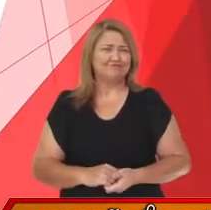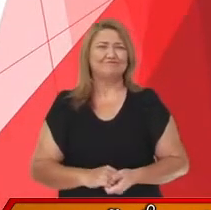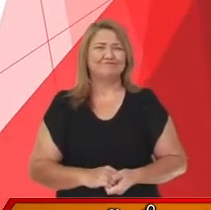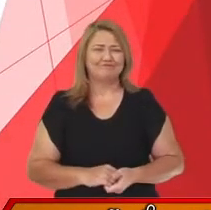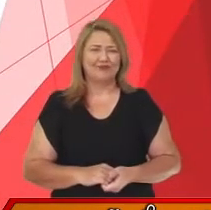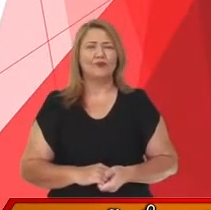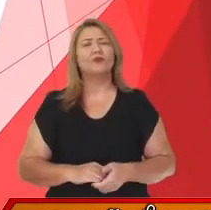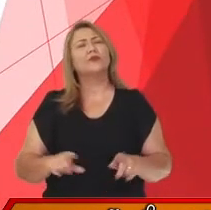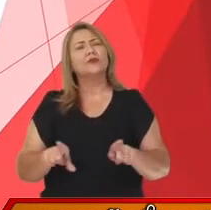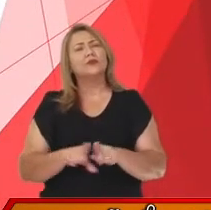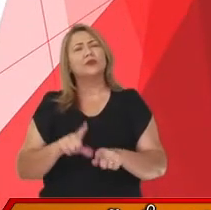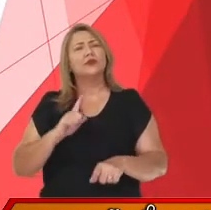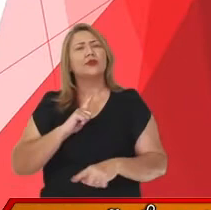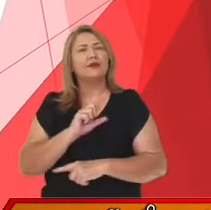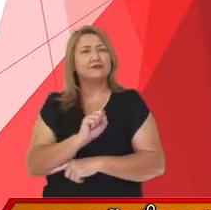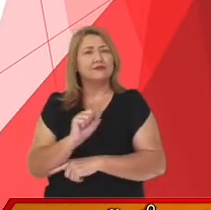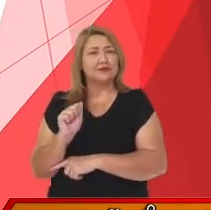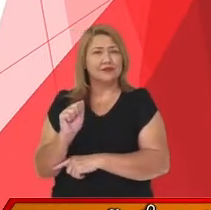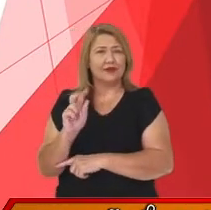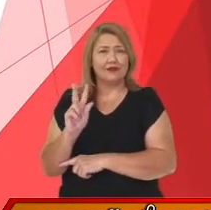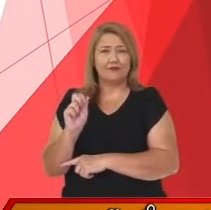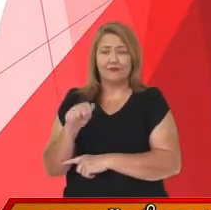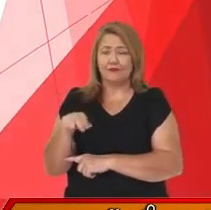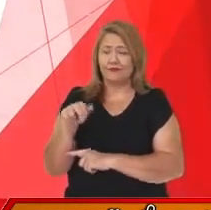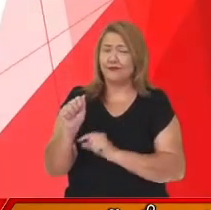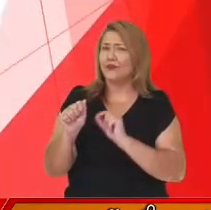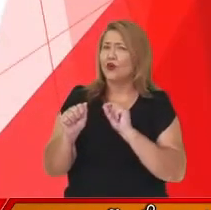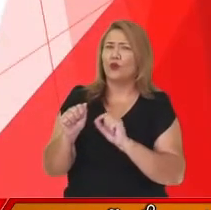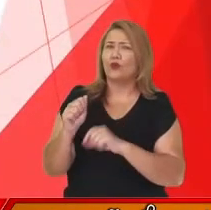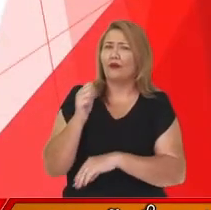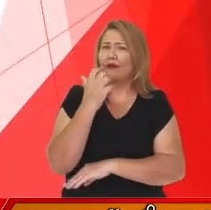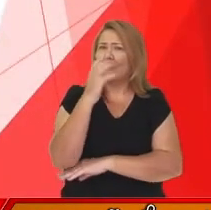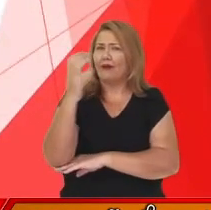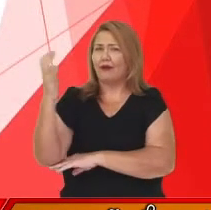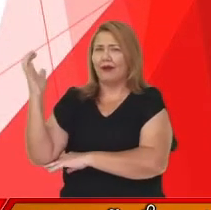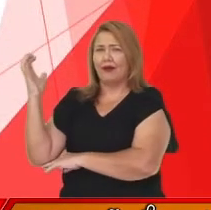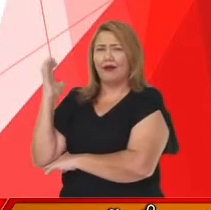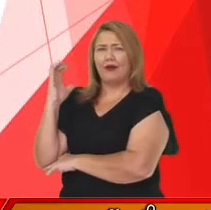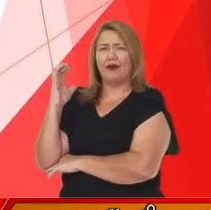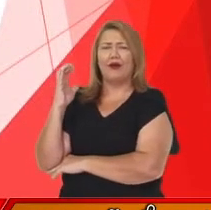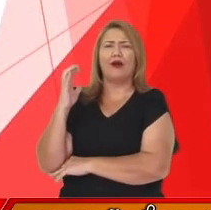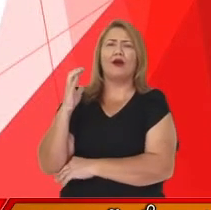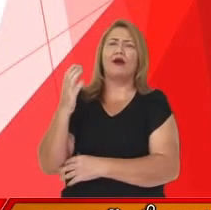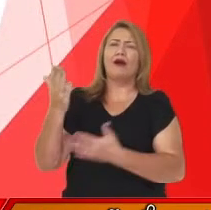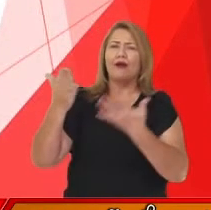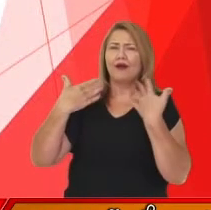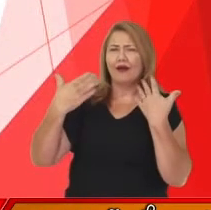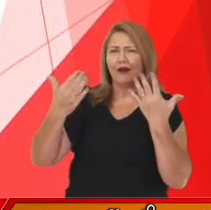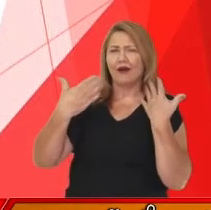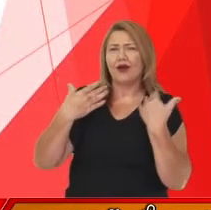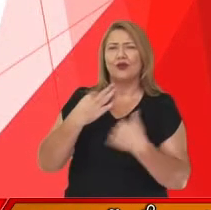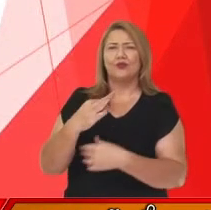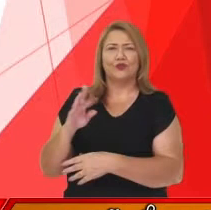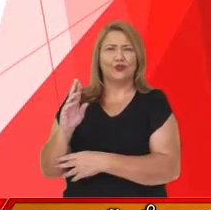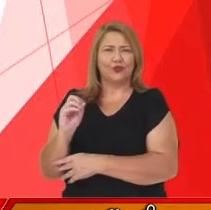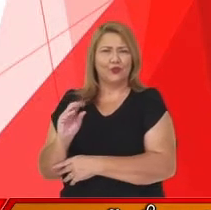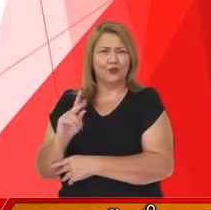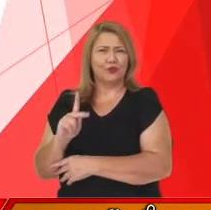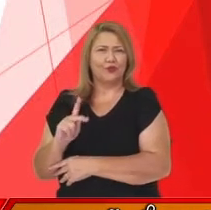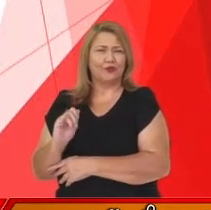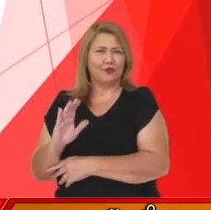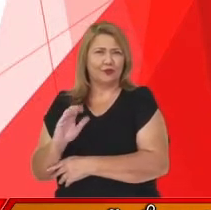nós temos também a Savana a Savana ocorre em regiões de clima tropical ela apresenta